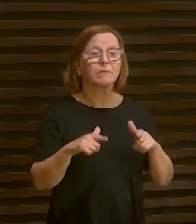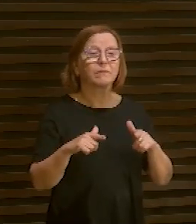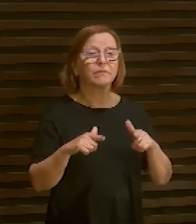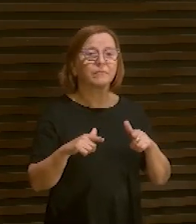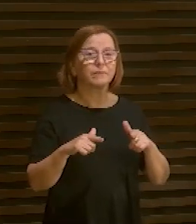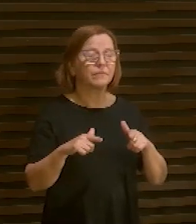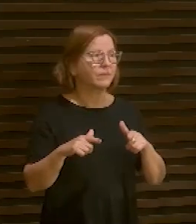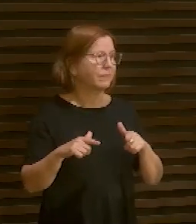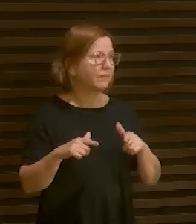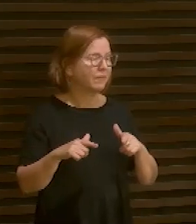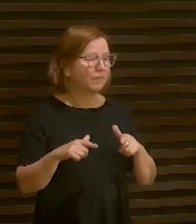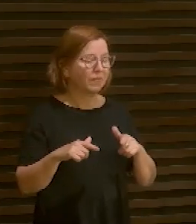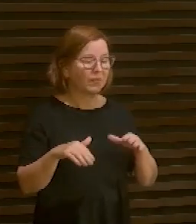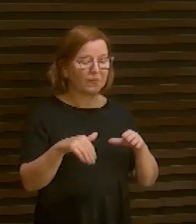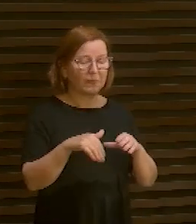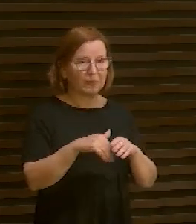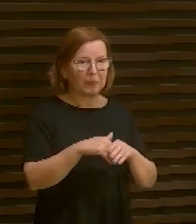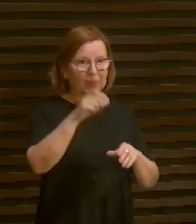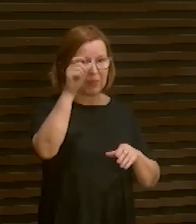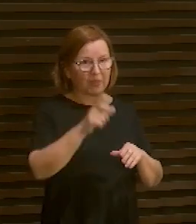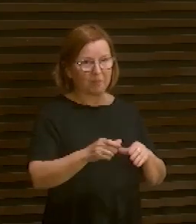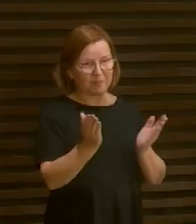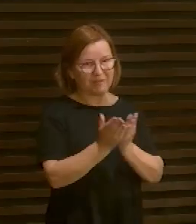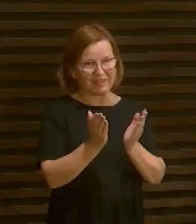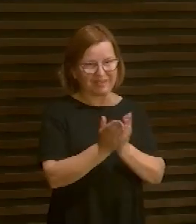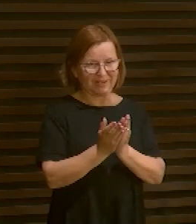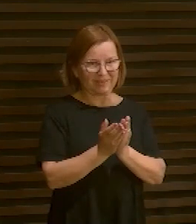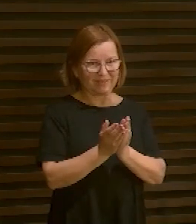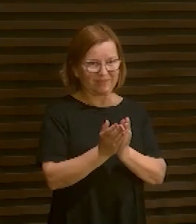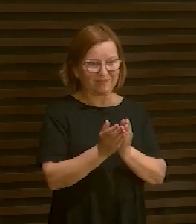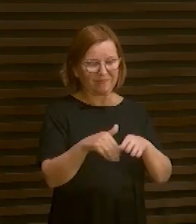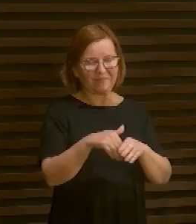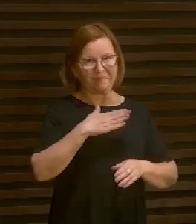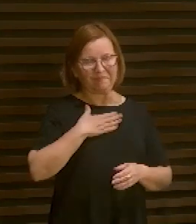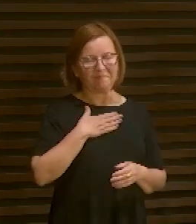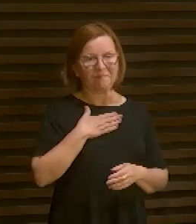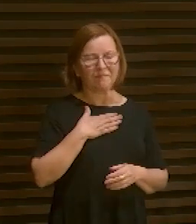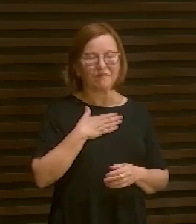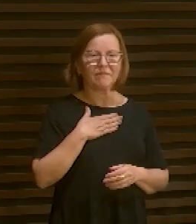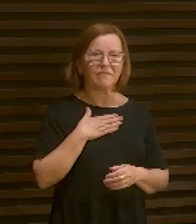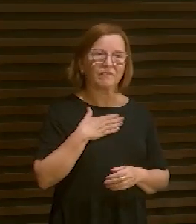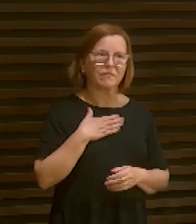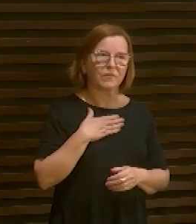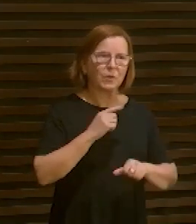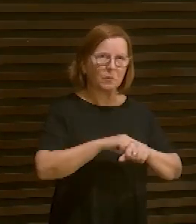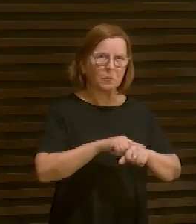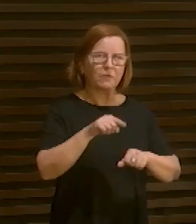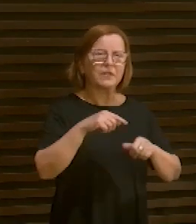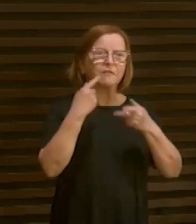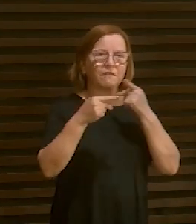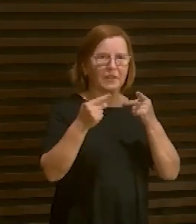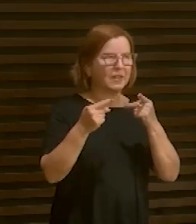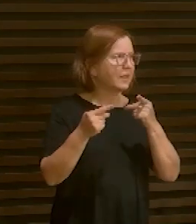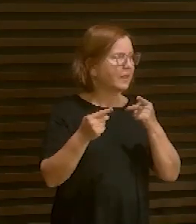No cristão. No cristão. Em mim. Mora em você. Quando você fala, você